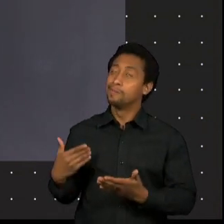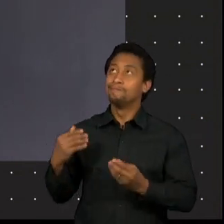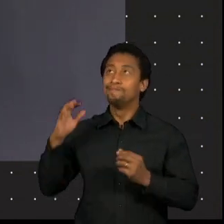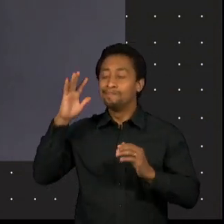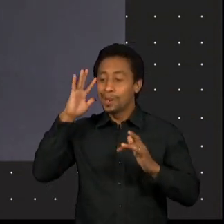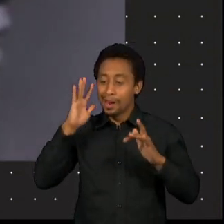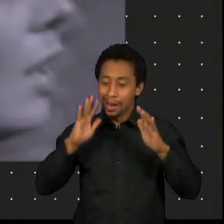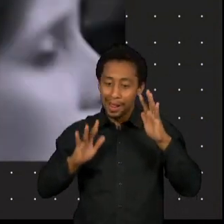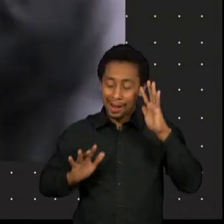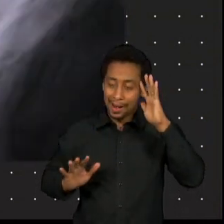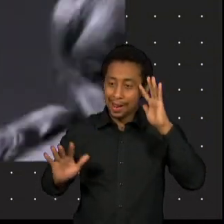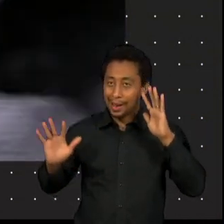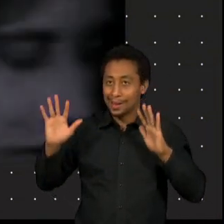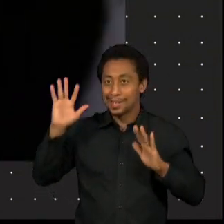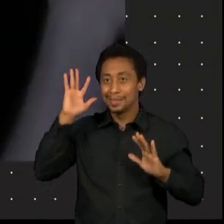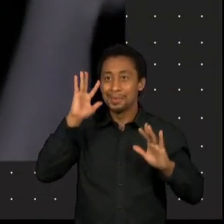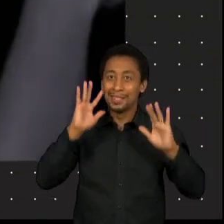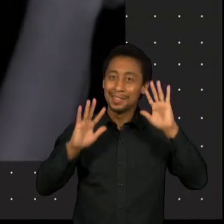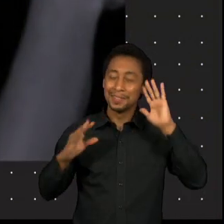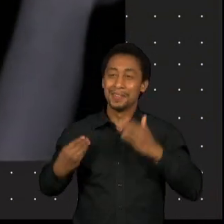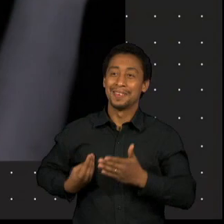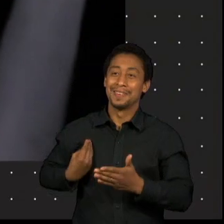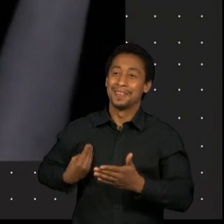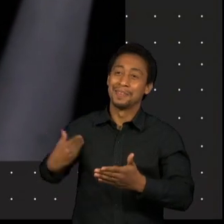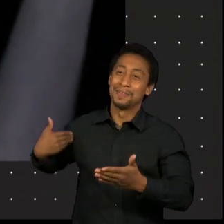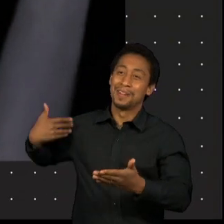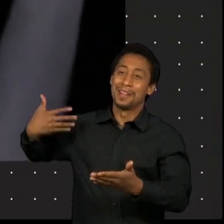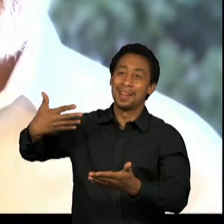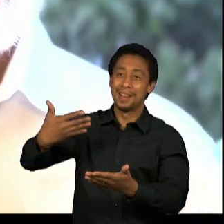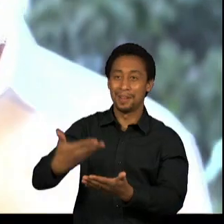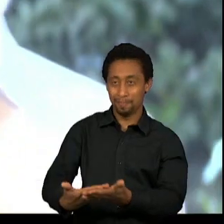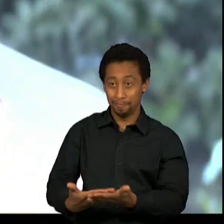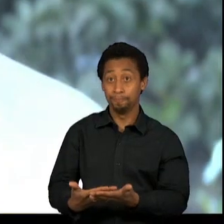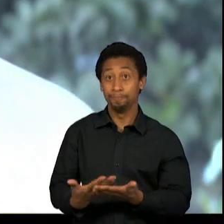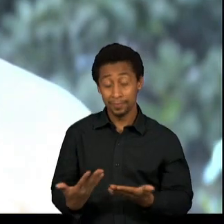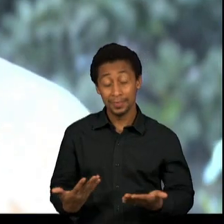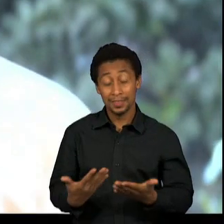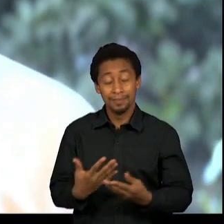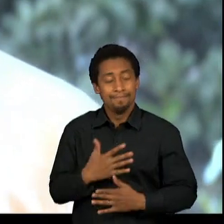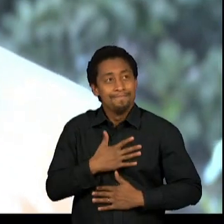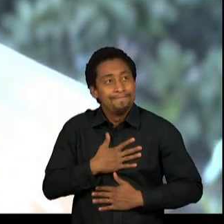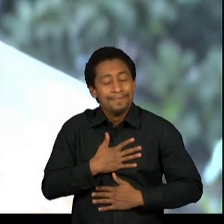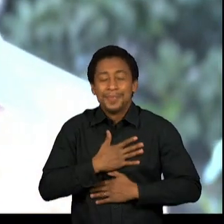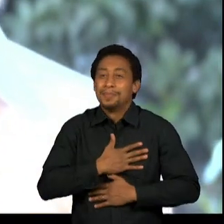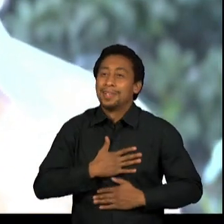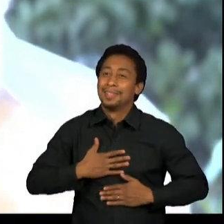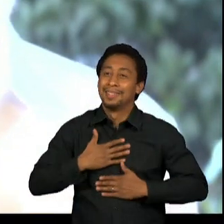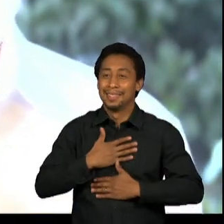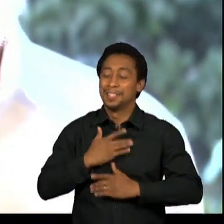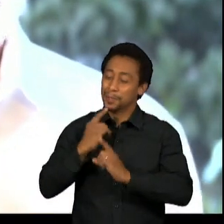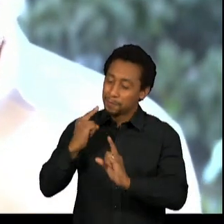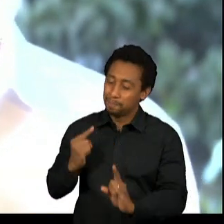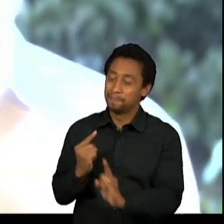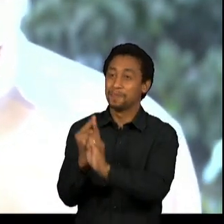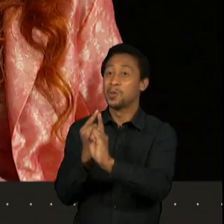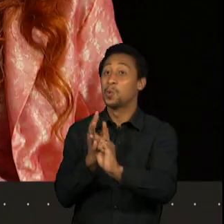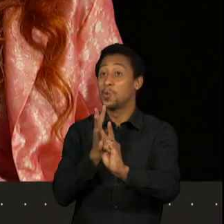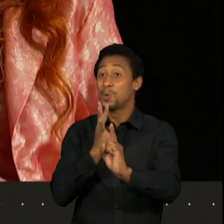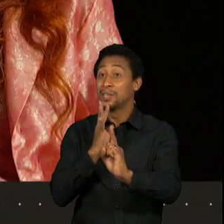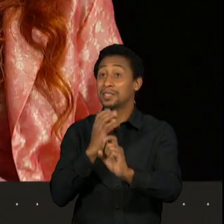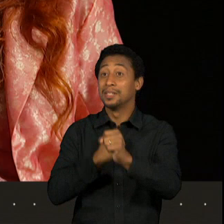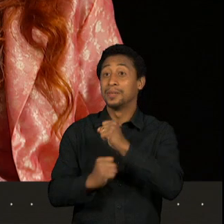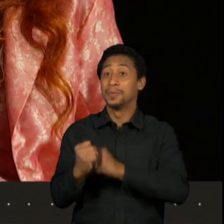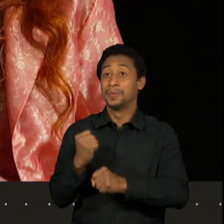durante toda a minha vida. E eu tive o prazer de conhecer a Helena Inês nos anos 2000, quando a gente veio com os sátiros aqui na